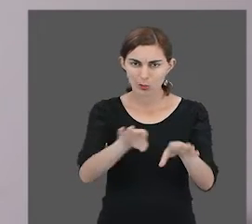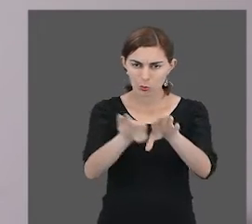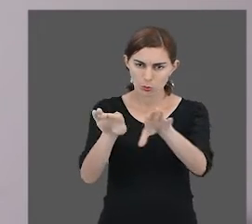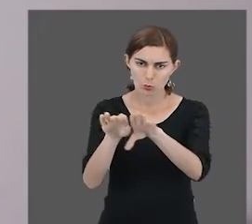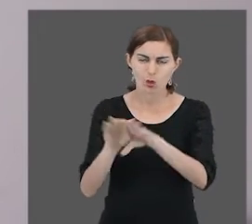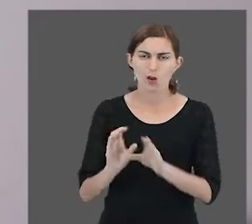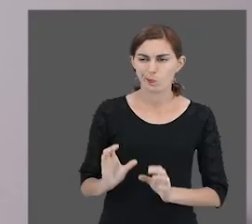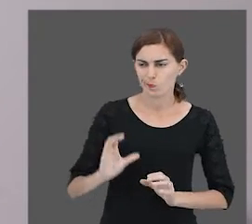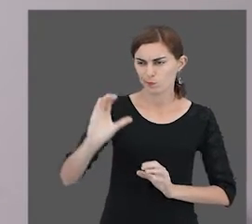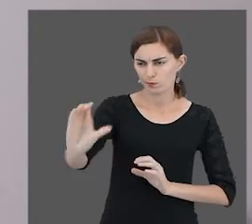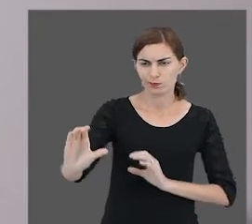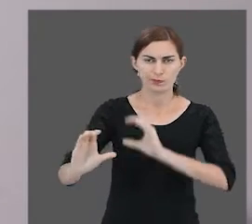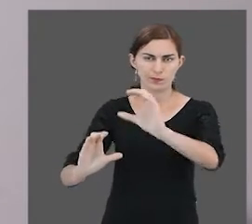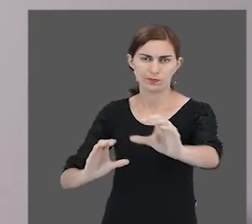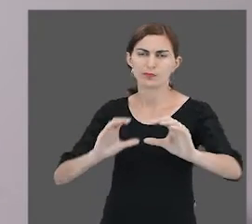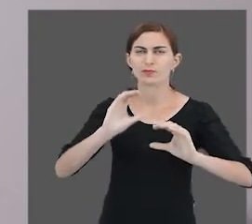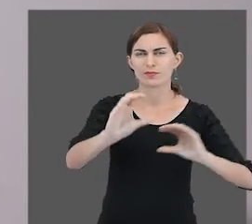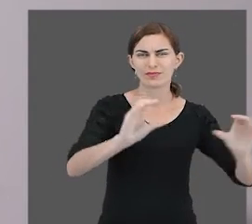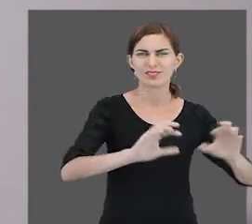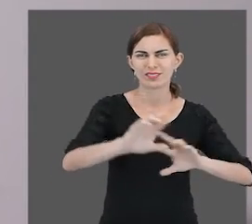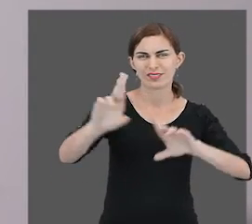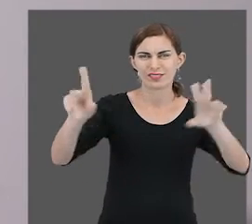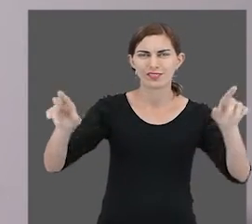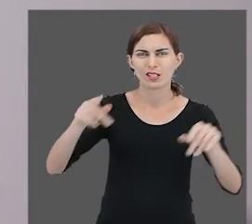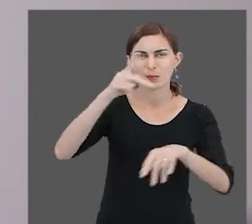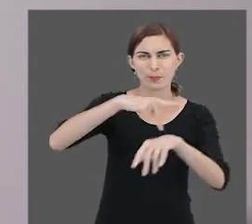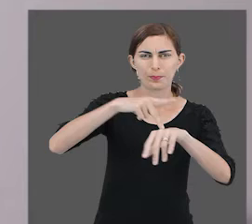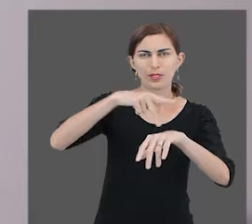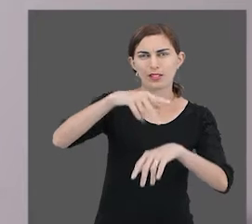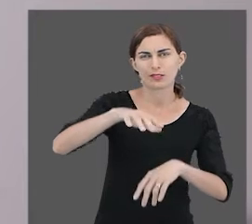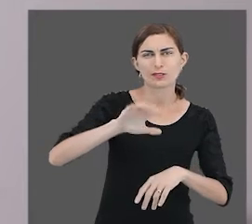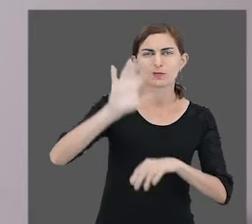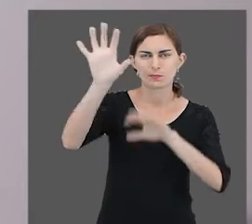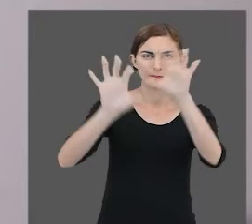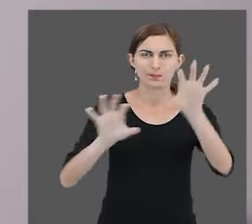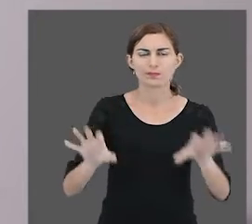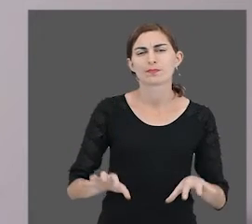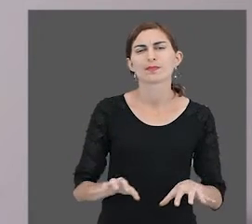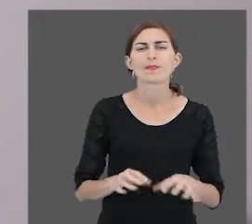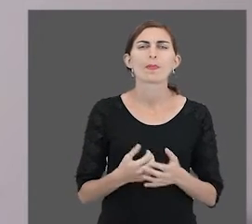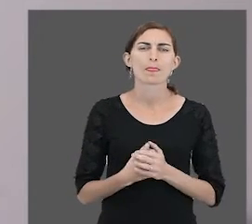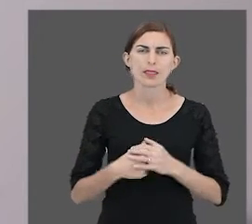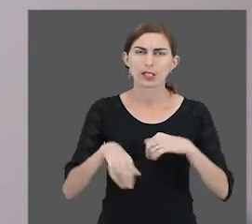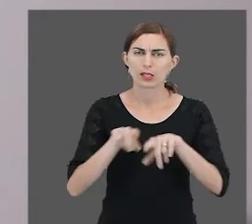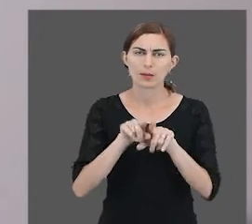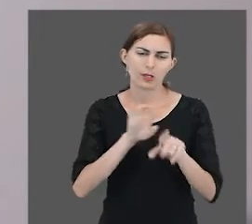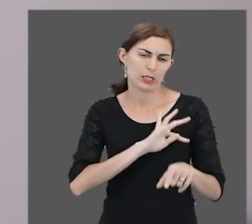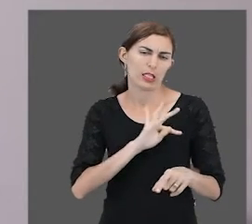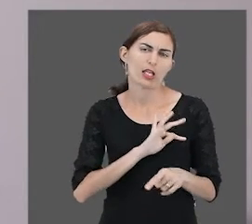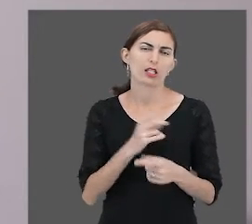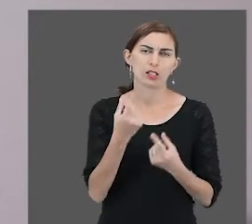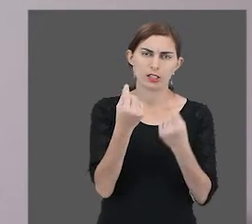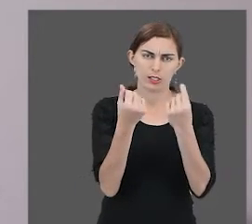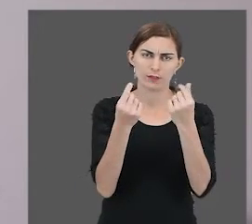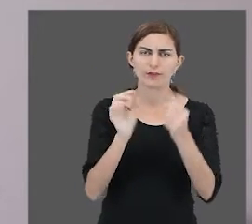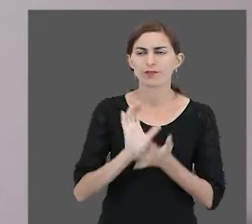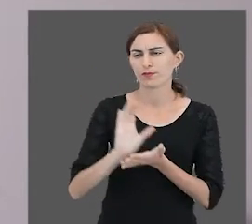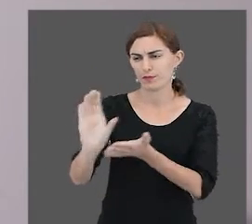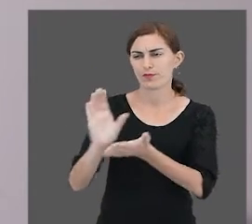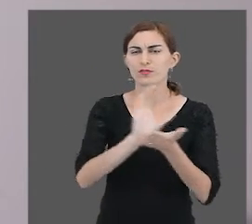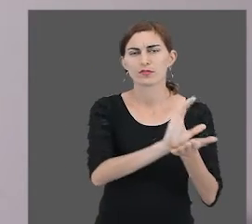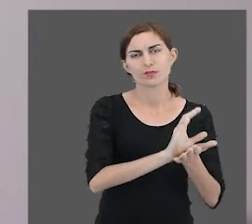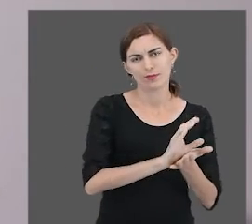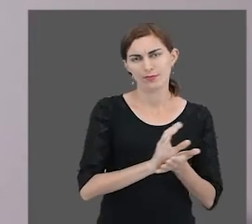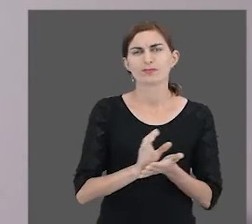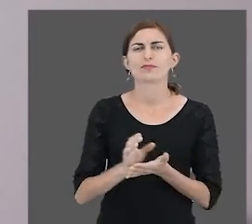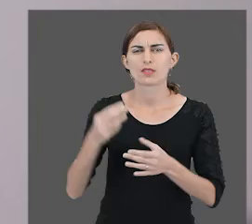igualdade, de oportunidade da educação para várias regiões do país, e função supletiva, presta assistência técnica e financeira aos municípios.